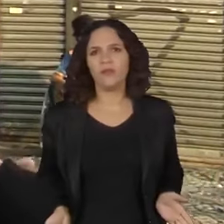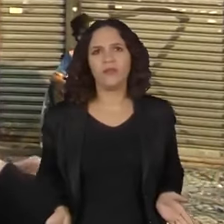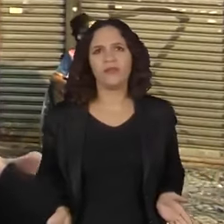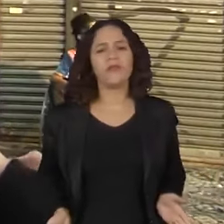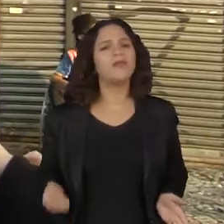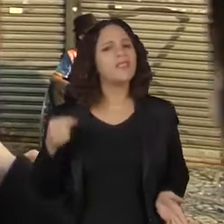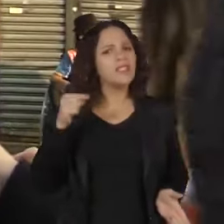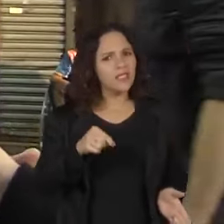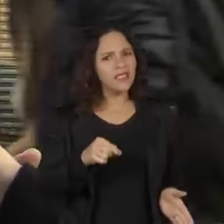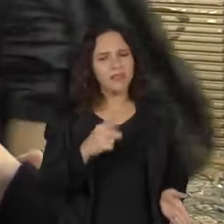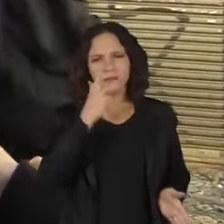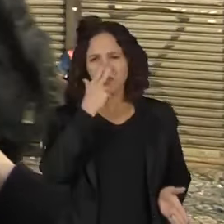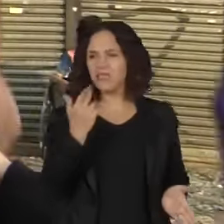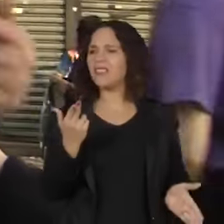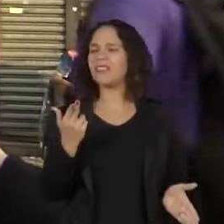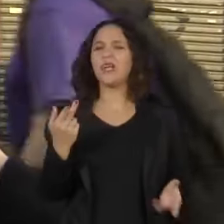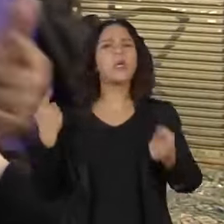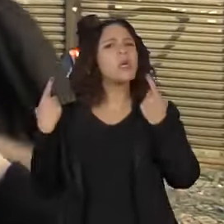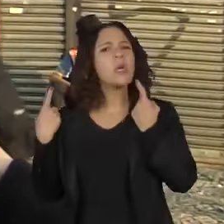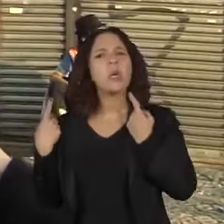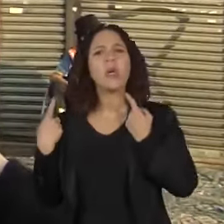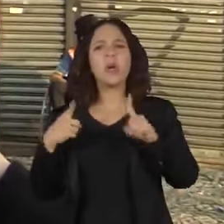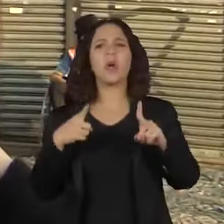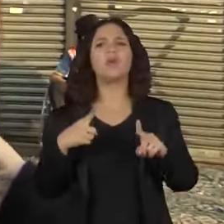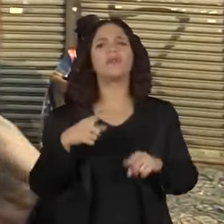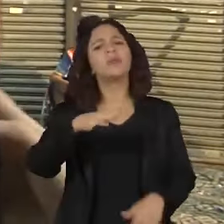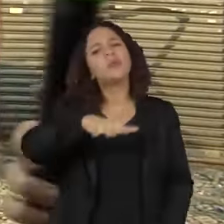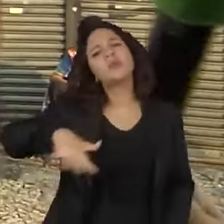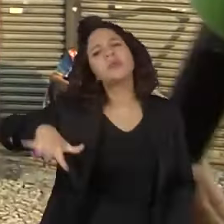uma afronta a todos os brasileiros